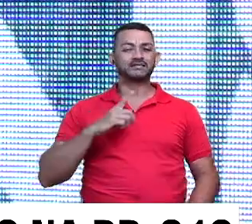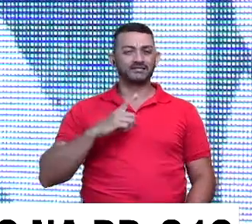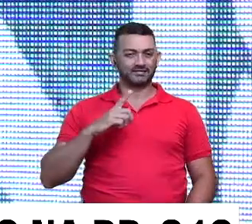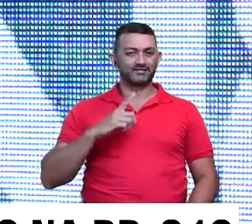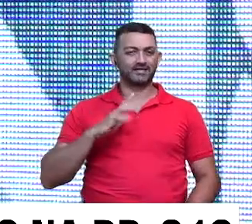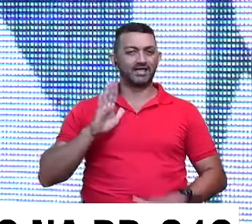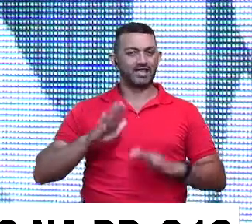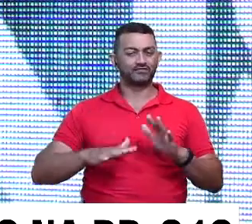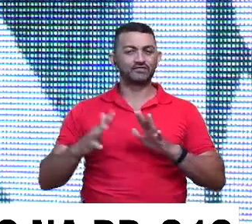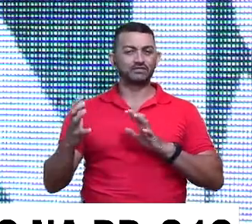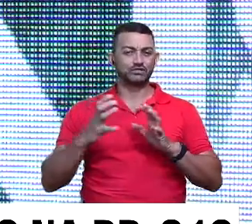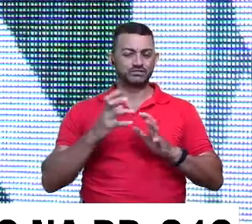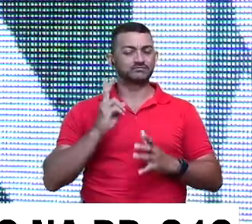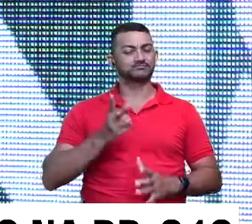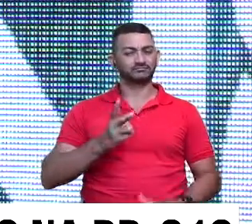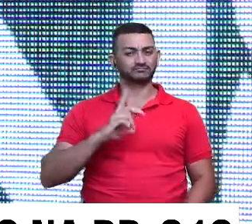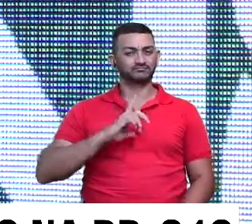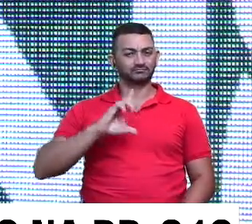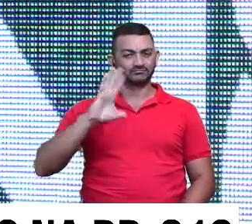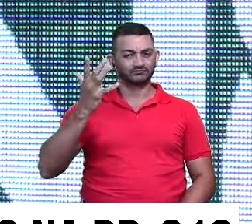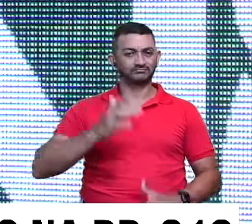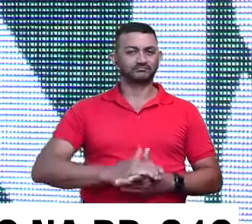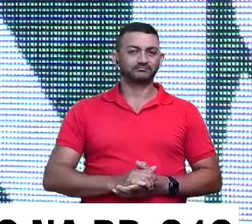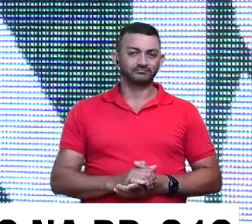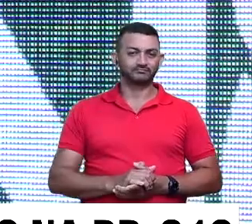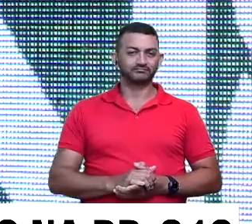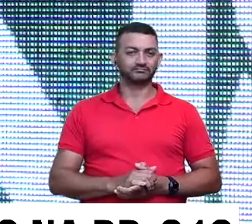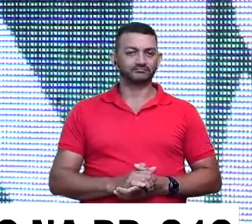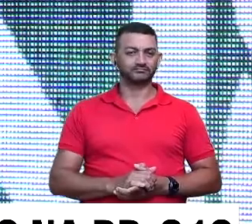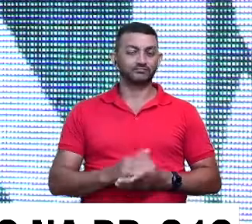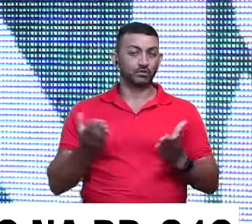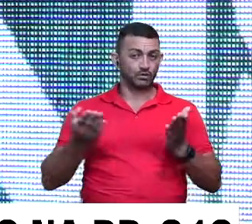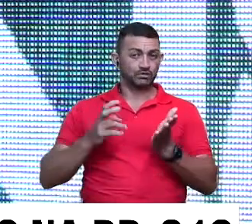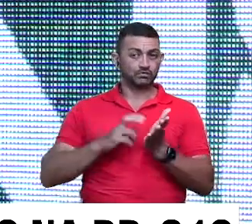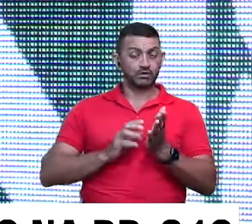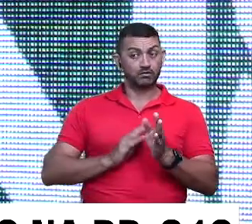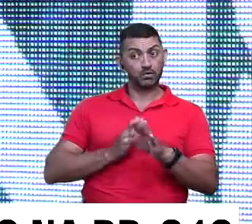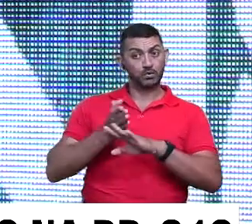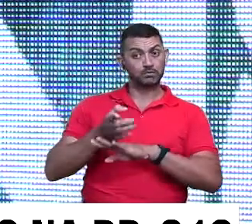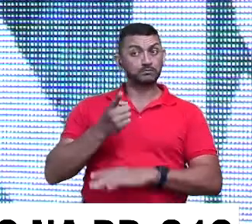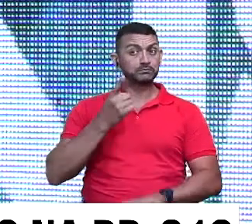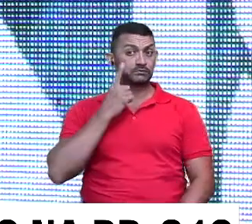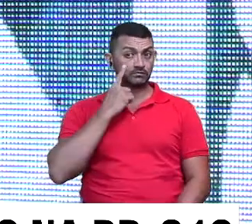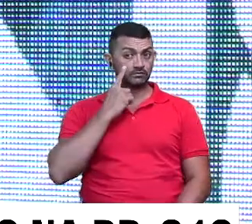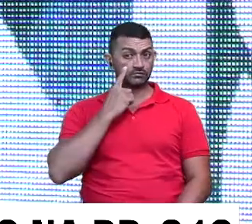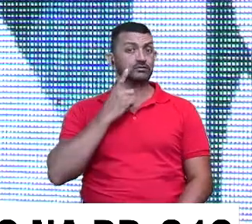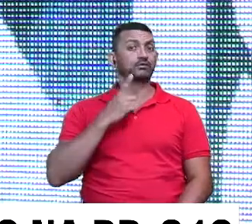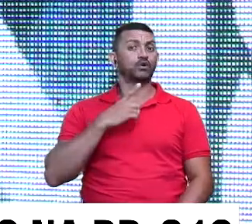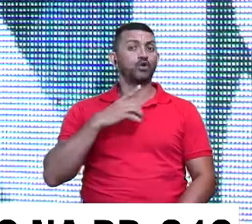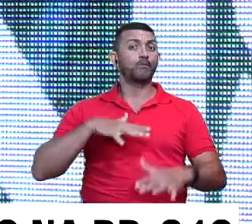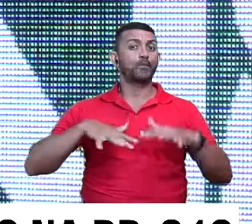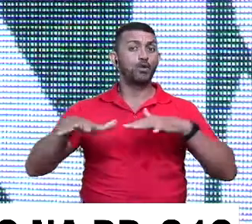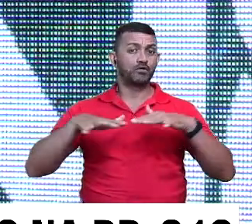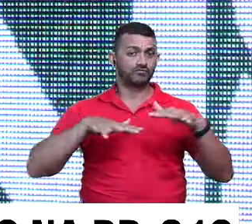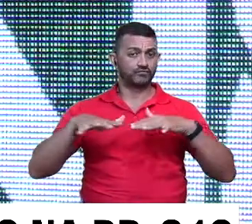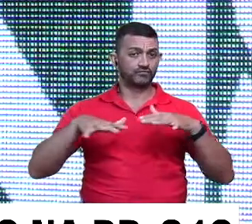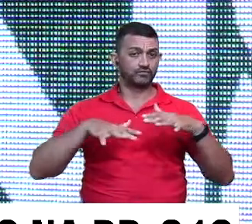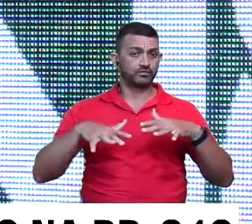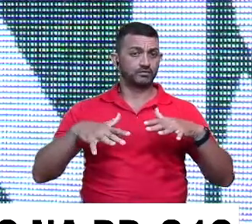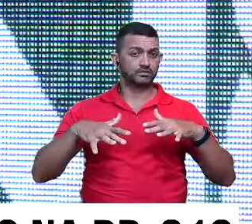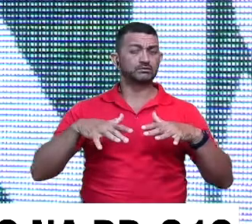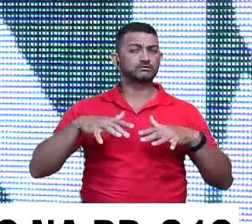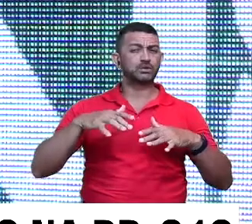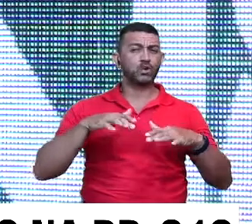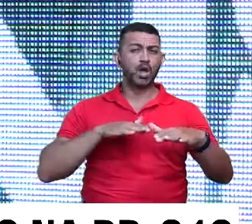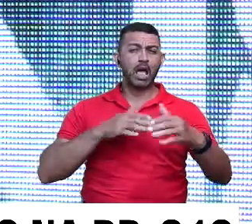momento acalorado, e alguma discussão sempre acaba acontecendo. Eu estive hoje pela manhã nesse local e eu pude ver a